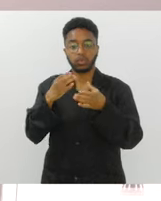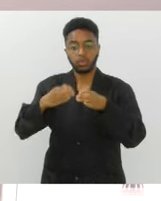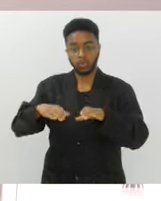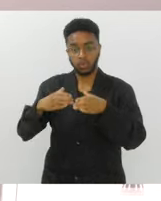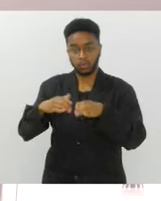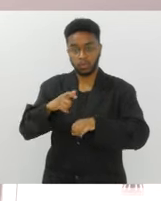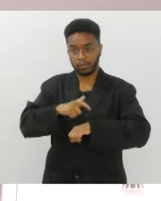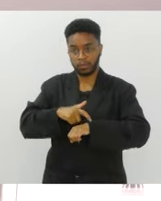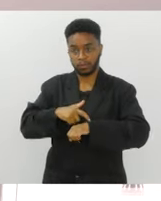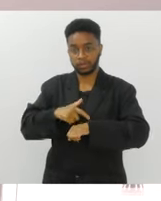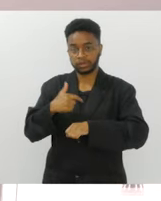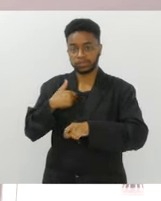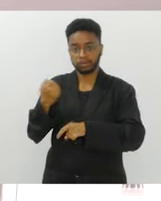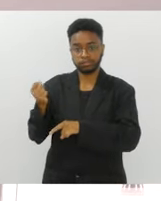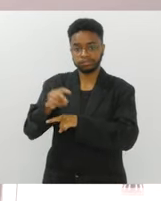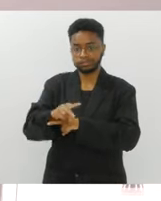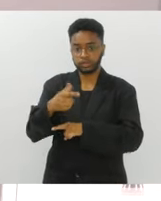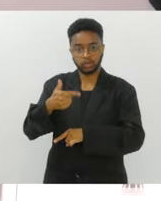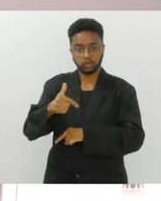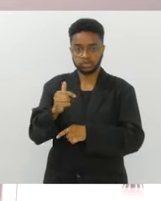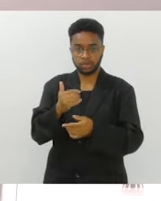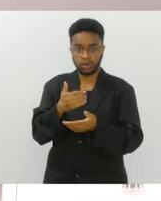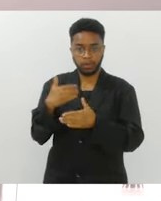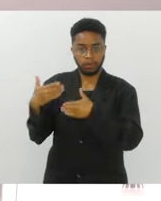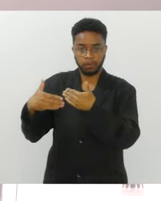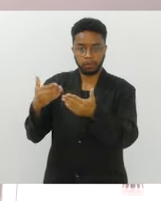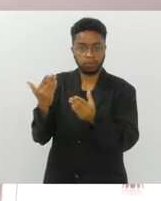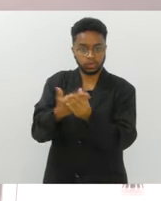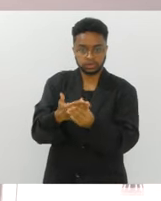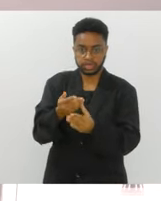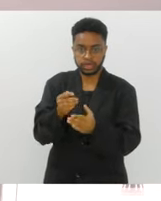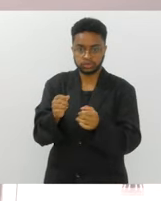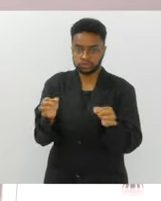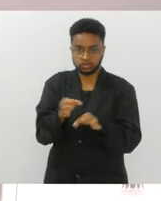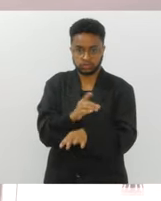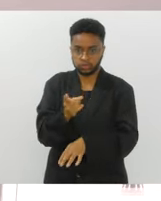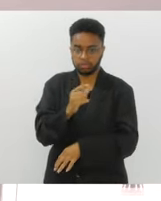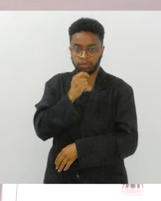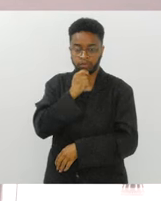eu assumi, não havia ainda o processo aberto